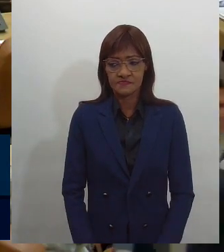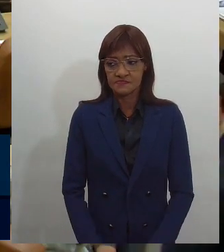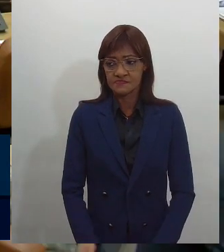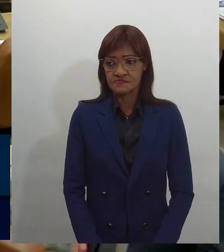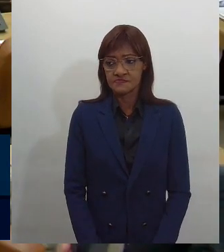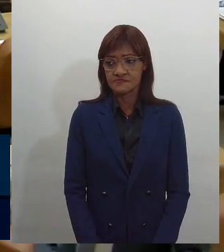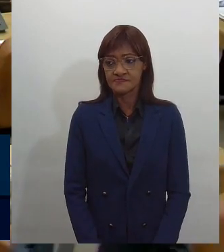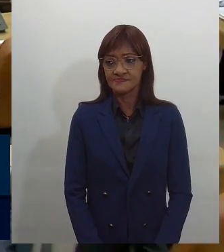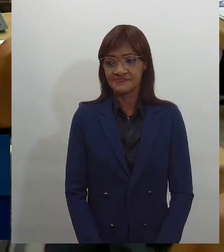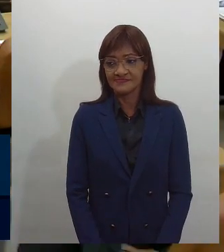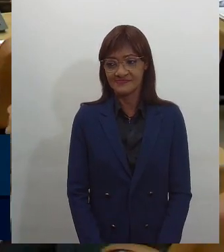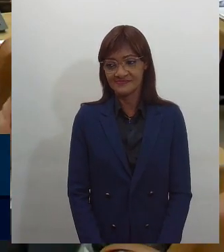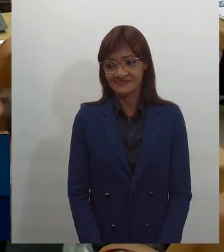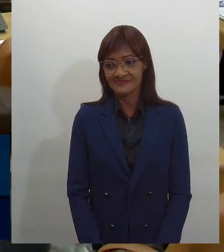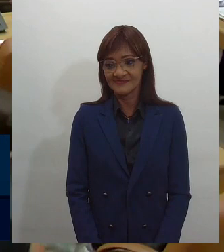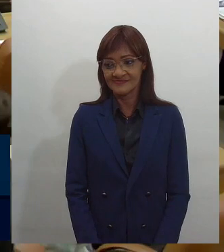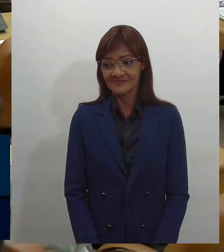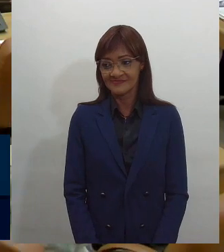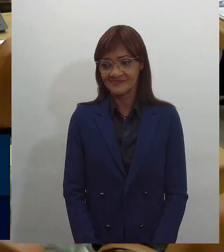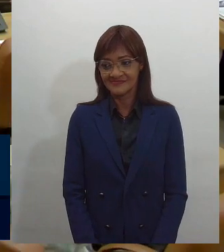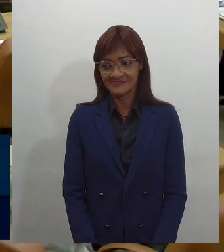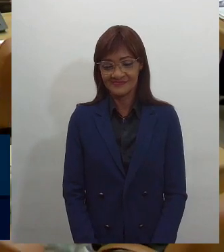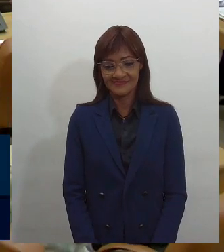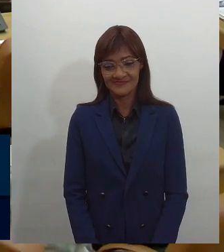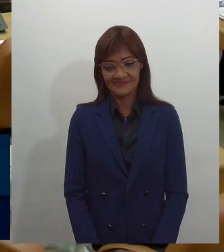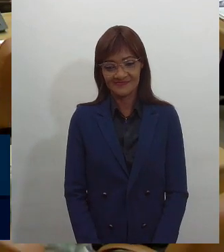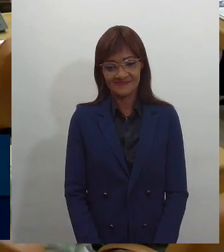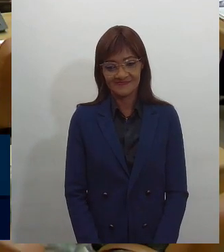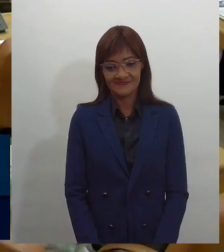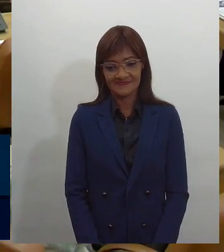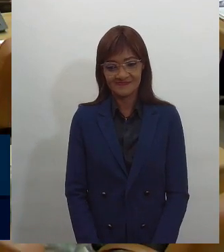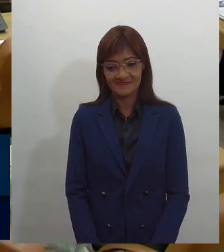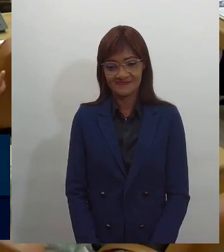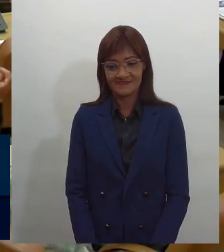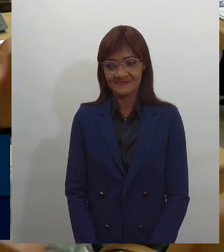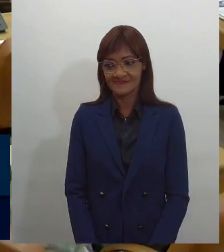A deputada Marcos, Vossa Excelência caminhou em alguma das duas? Fez a peregrinação?